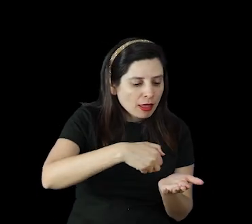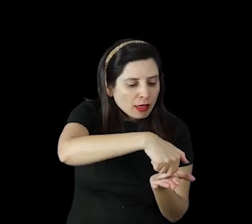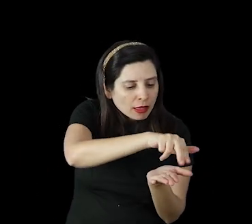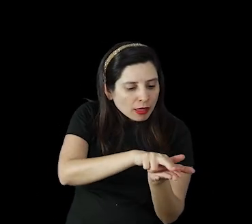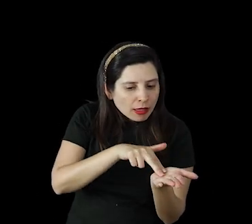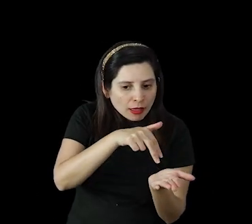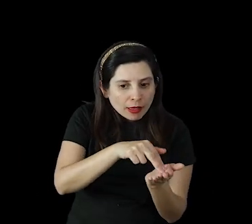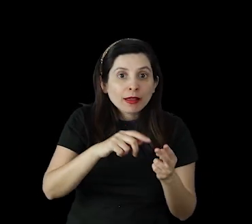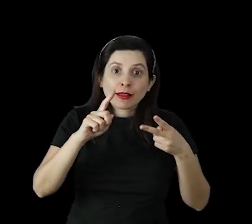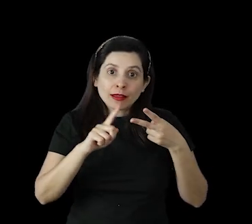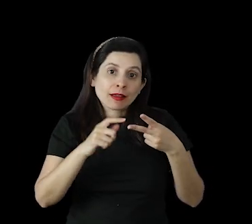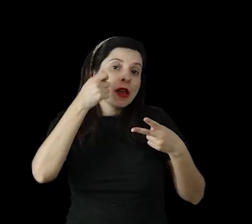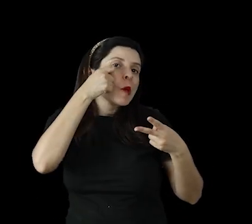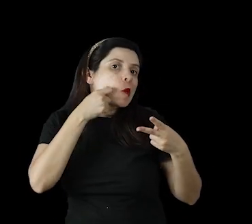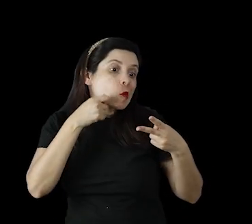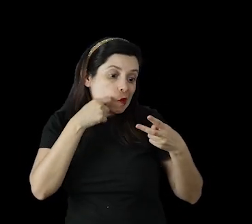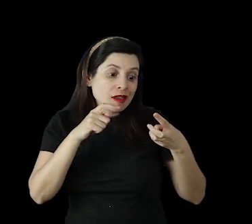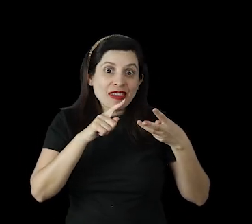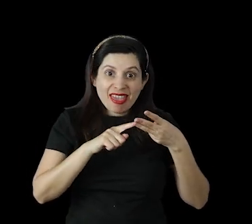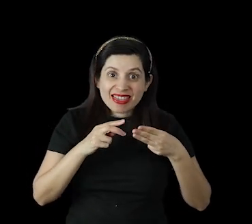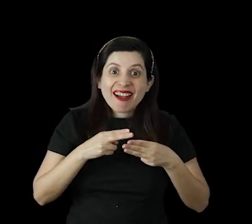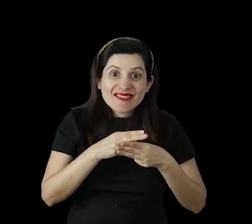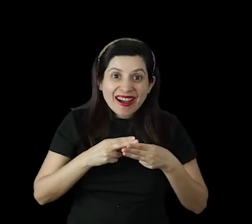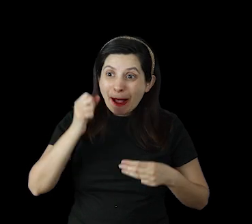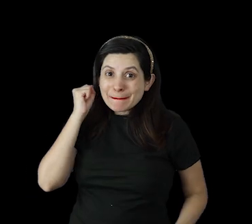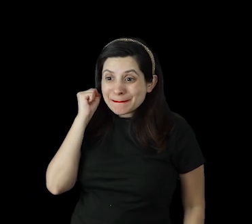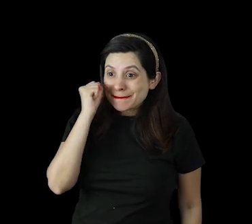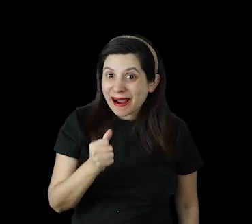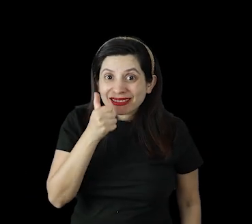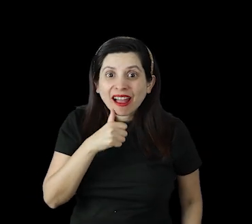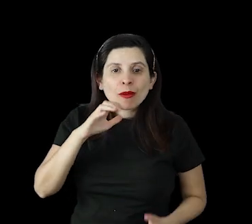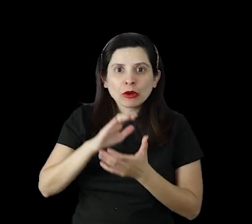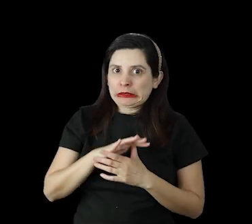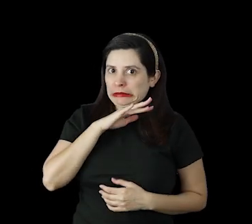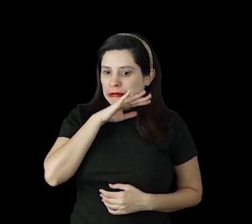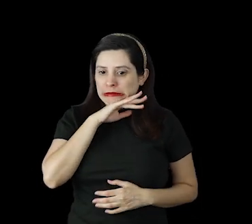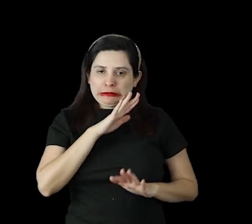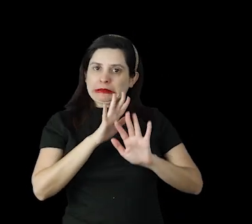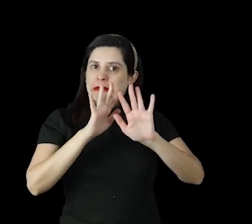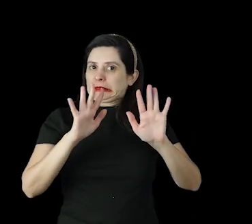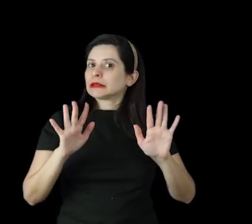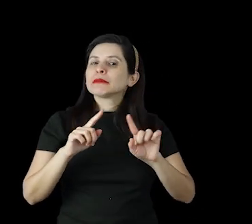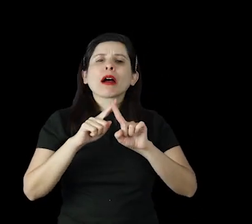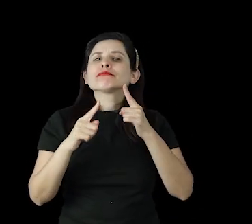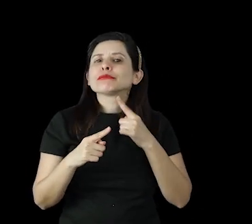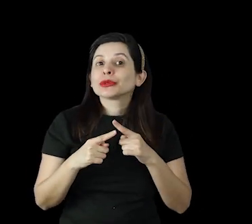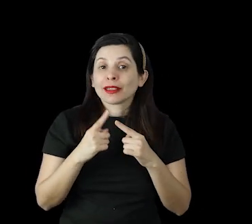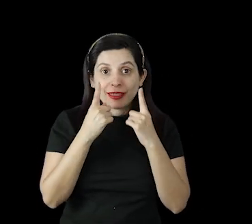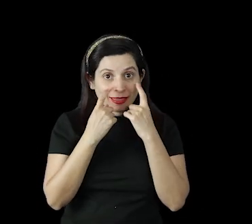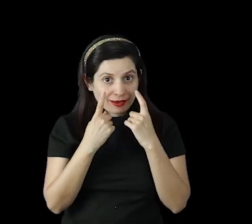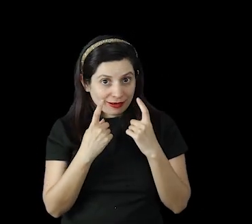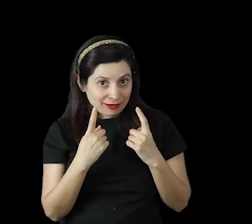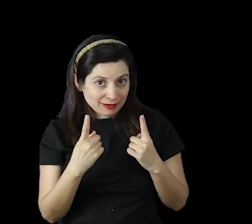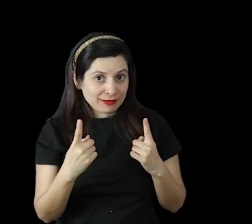para matar a mulher. Horrível. Até o exemplo, né? Mas por quê? Mas é interessante a